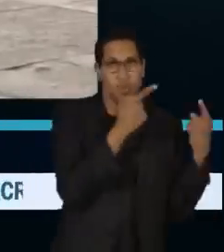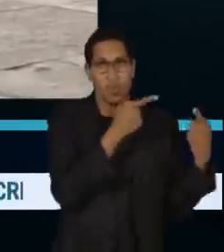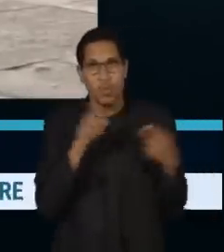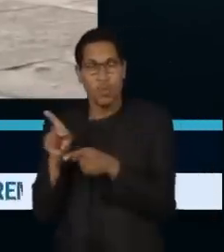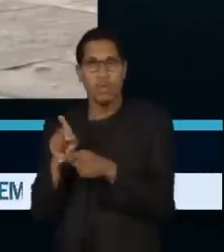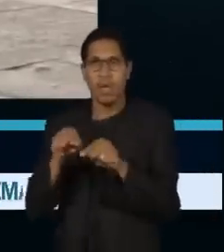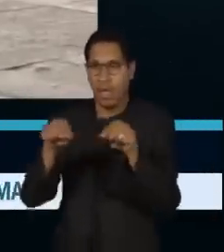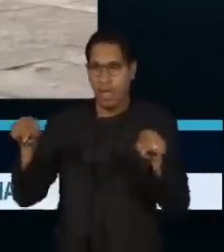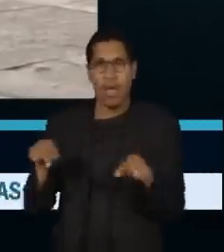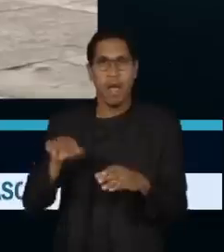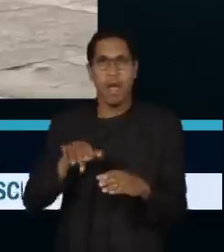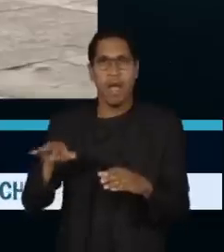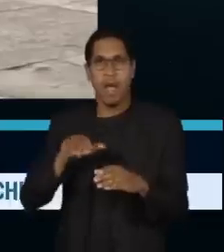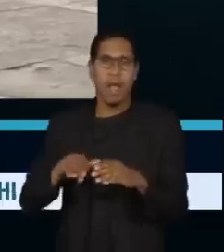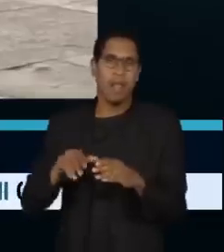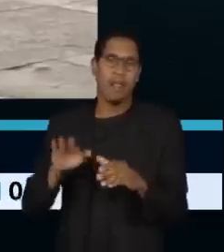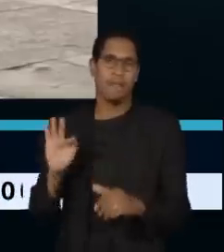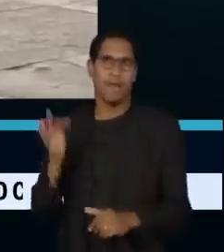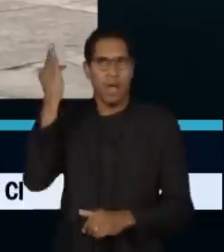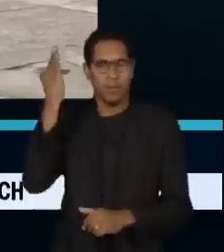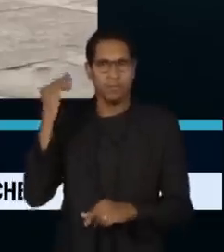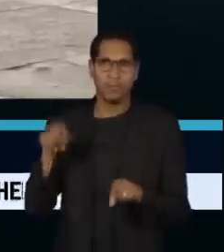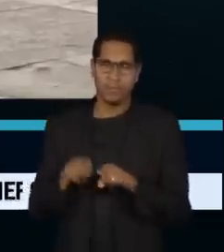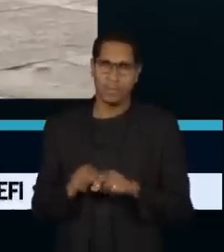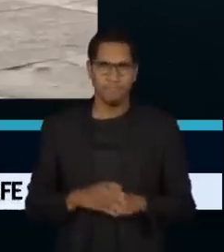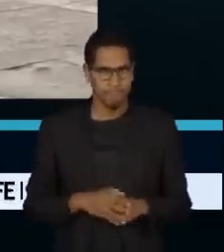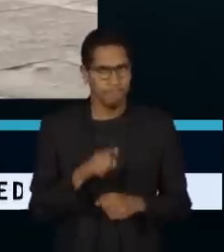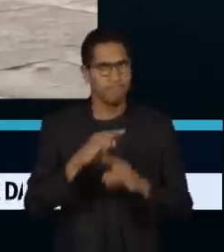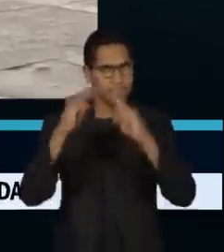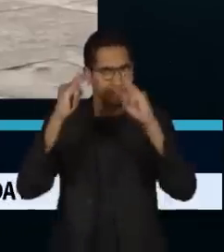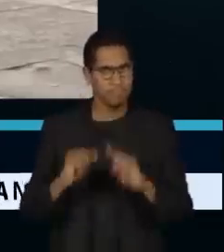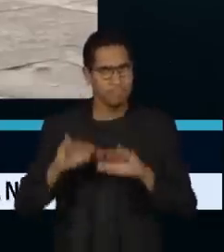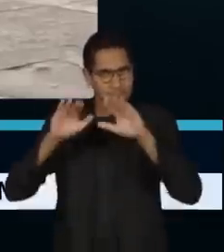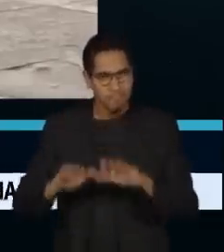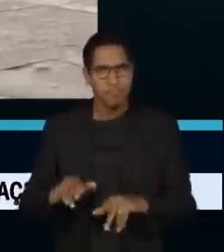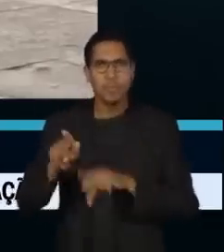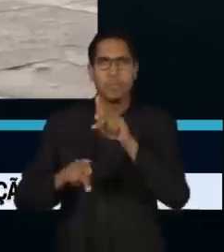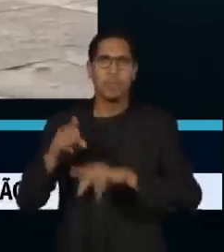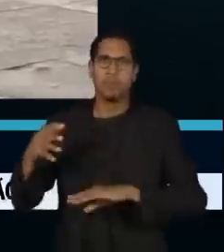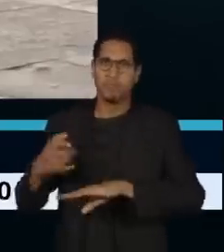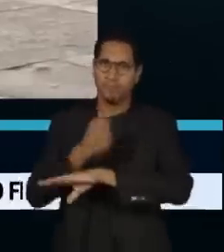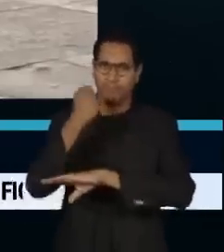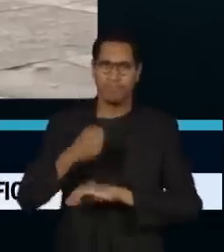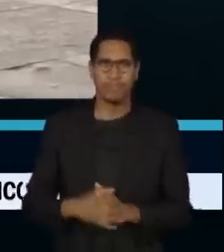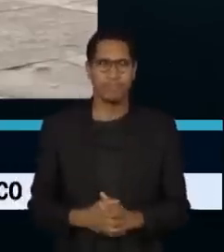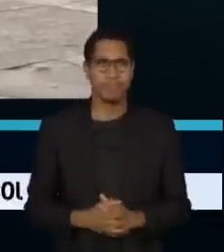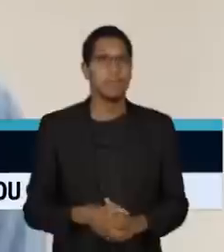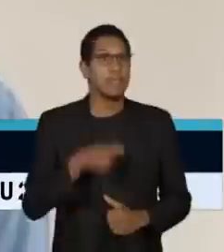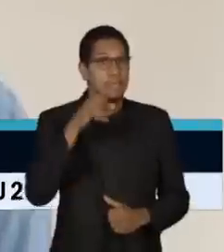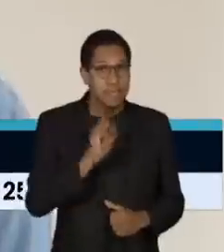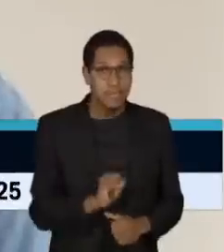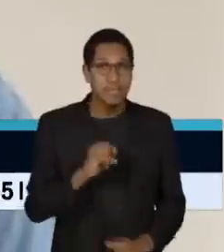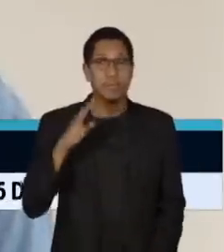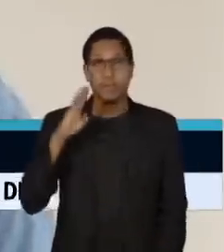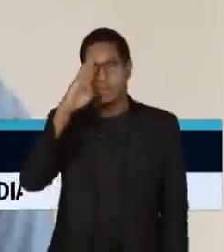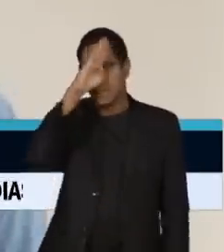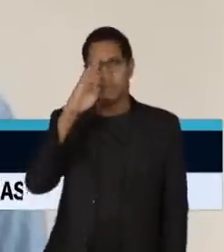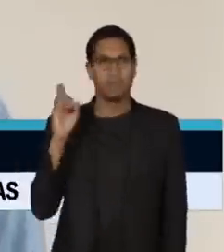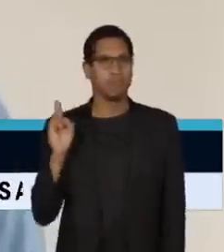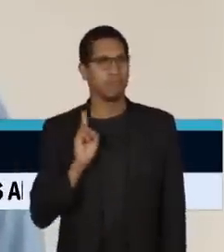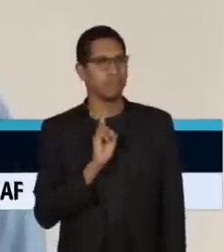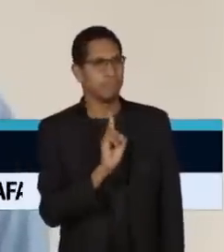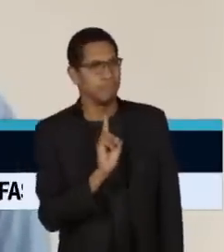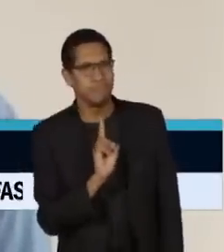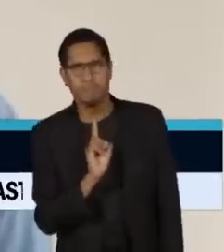das urnas. O local é base de um acampamento golpista. Se ele vier na frente de uma dessas manifestações e não só olhasse